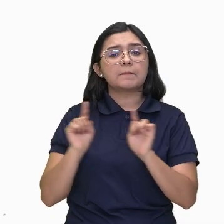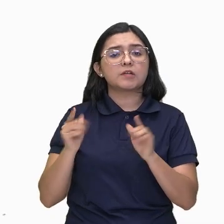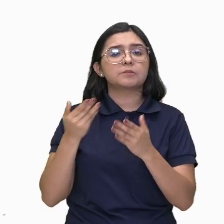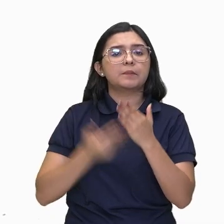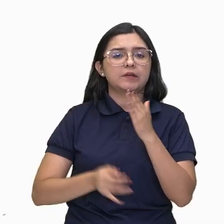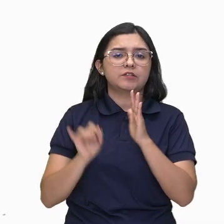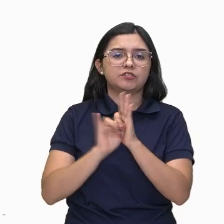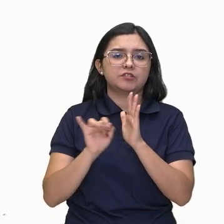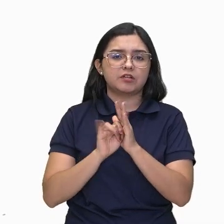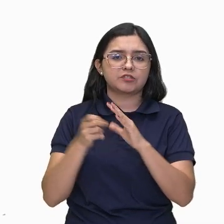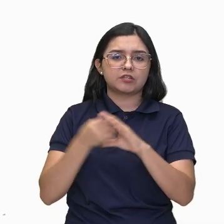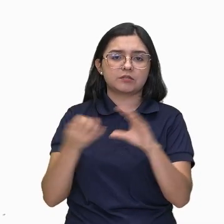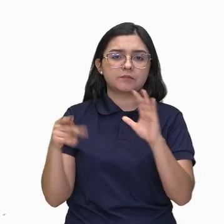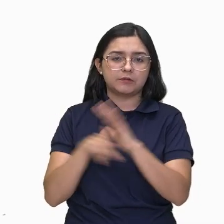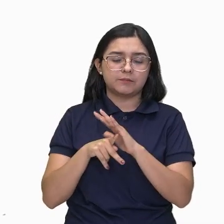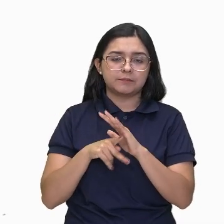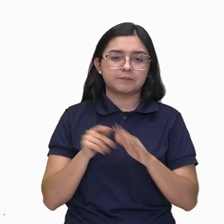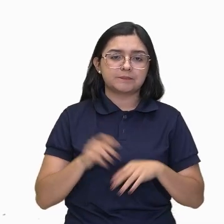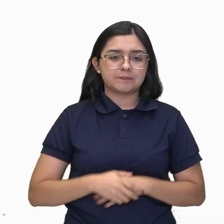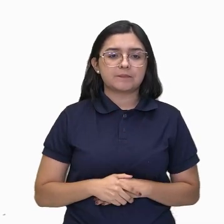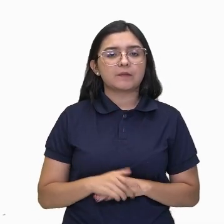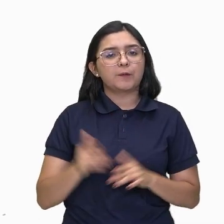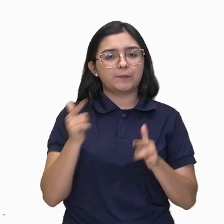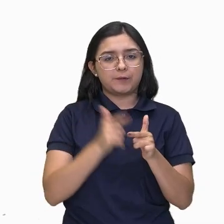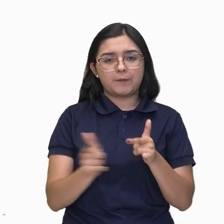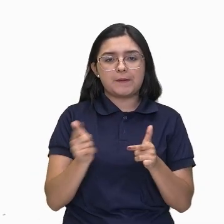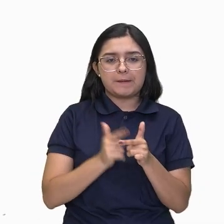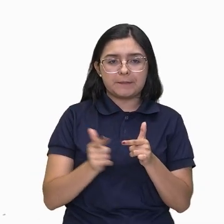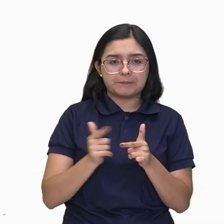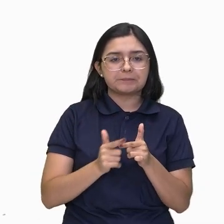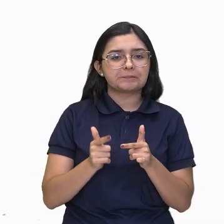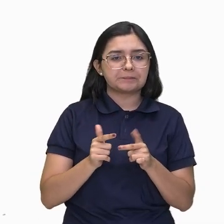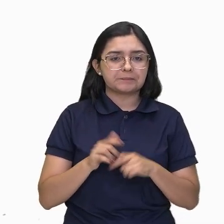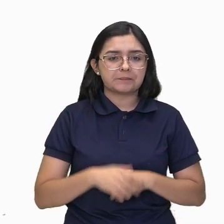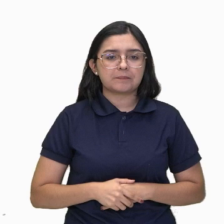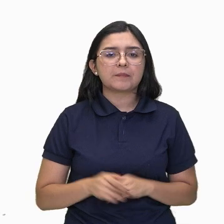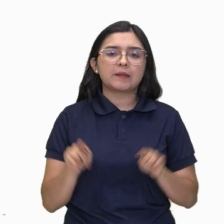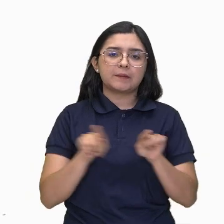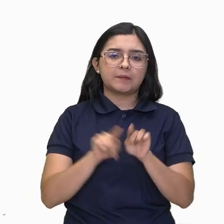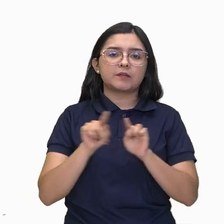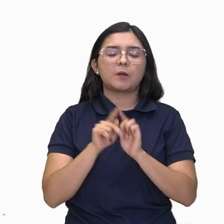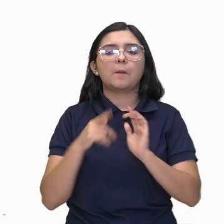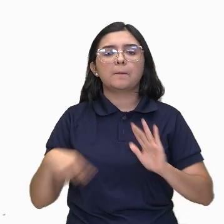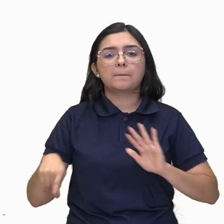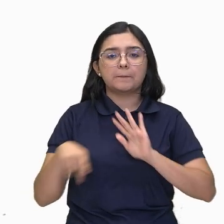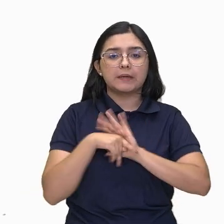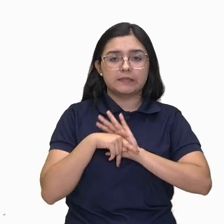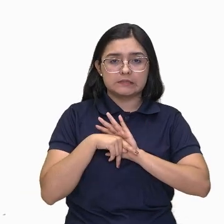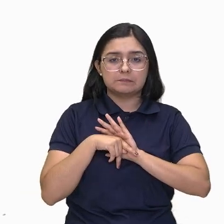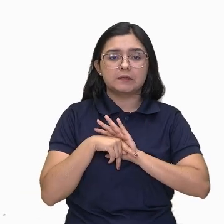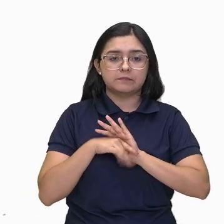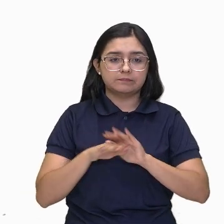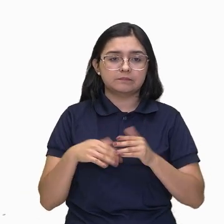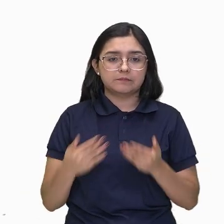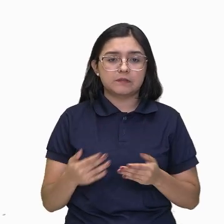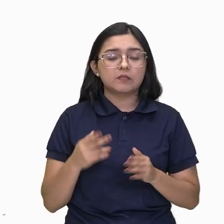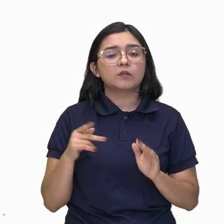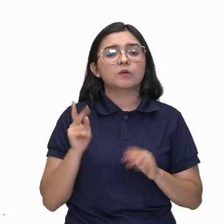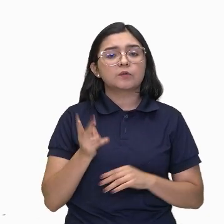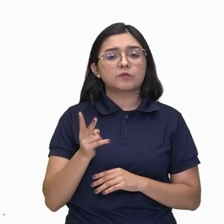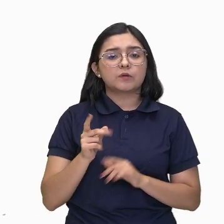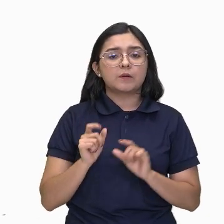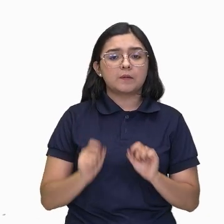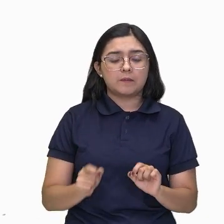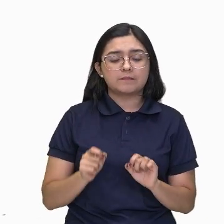ele é, né? Então, isso aqui é um problema sério, né? Entra essa questão aí do pertencimento, né? Exatamente. Ele continua pertencendo